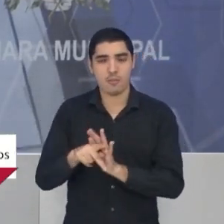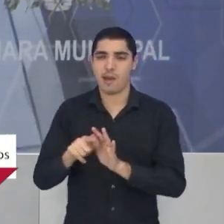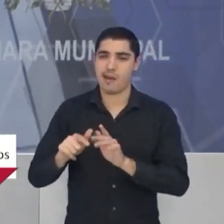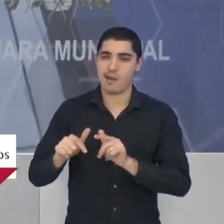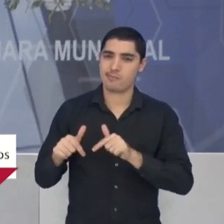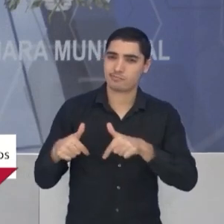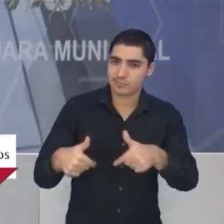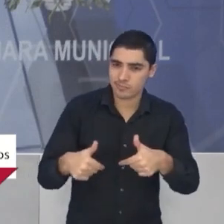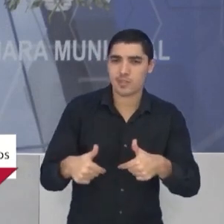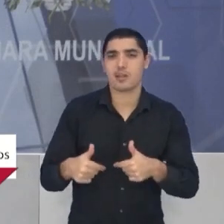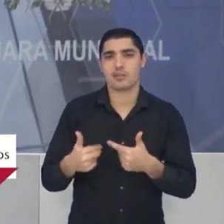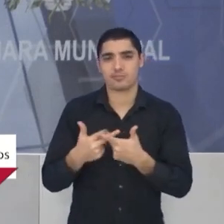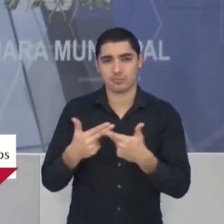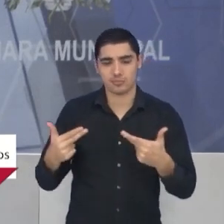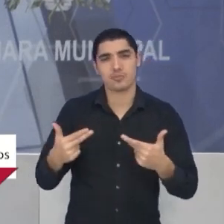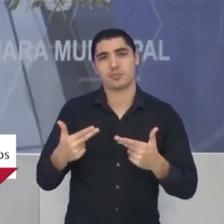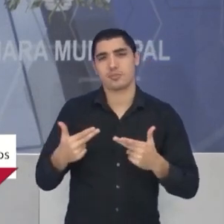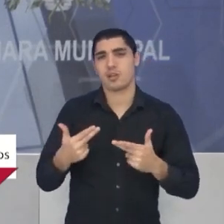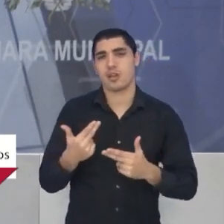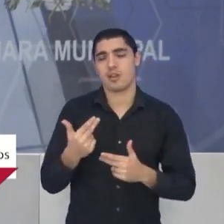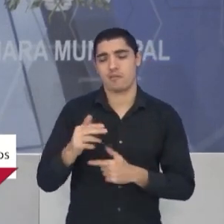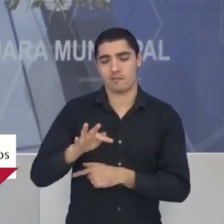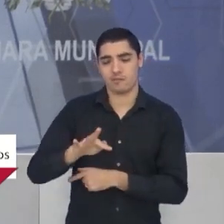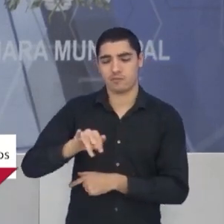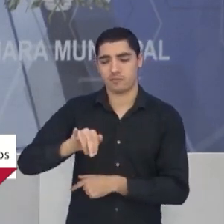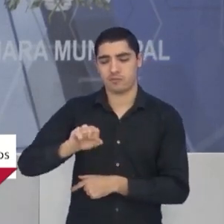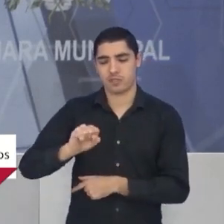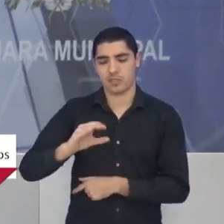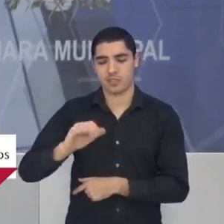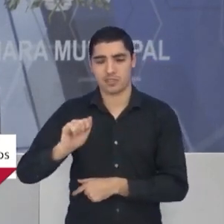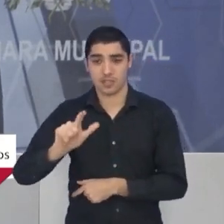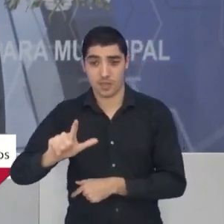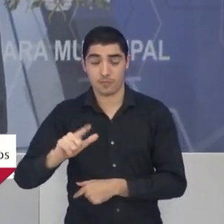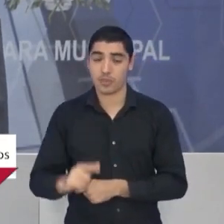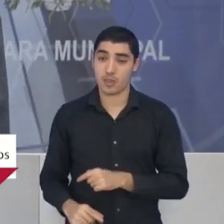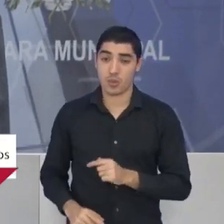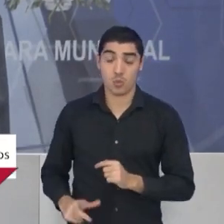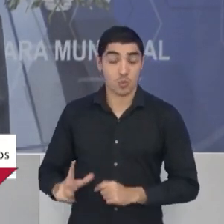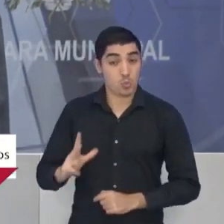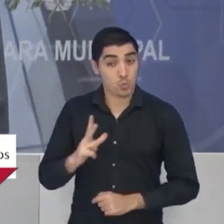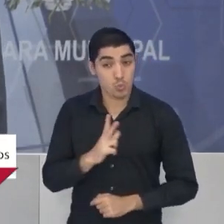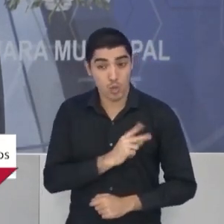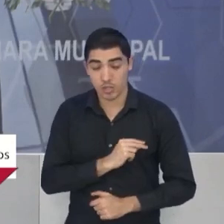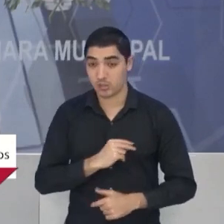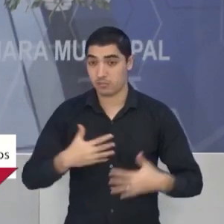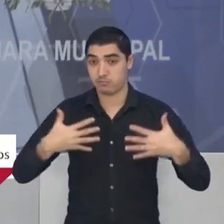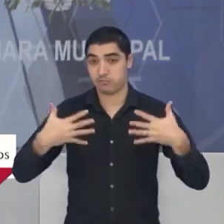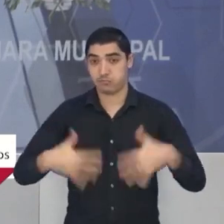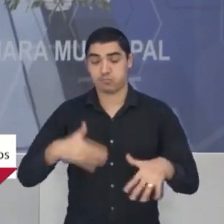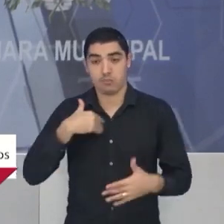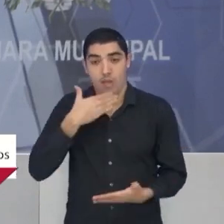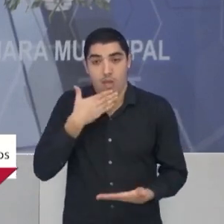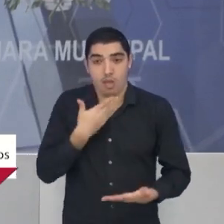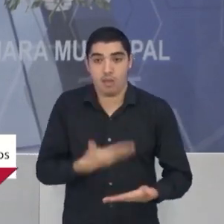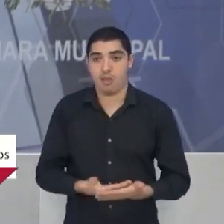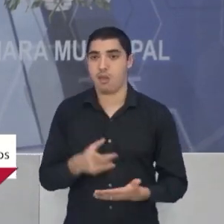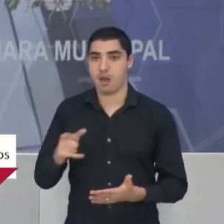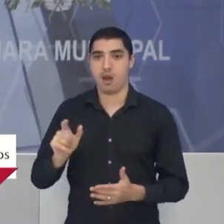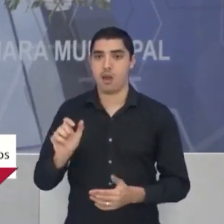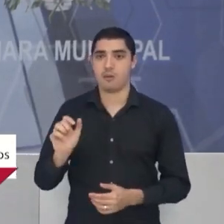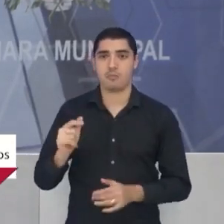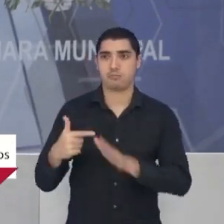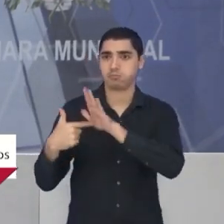de executivos fiscais os números são impressionantes existem